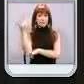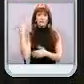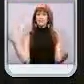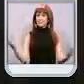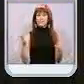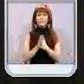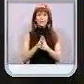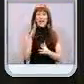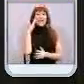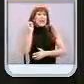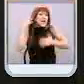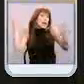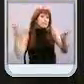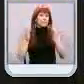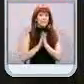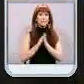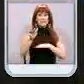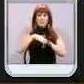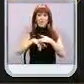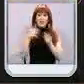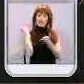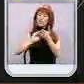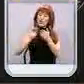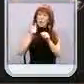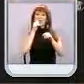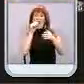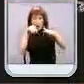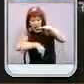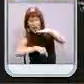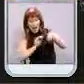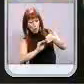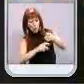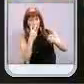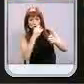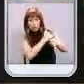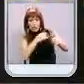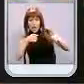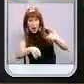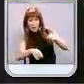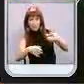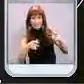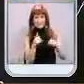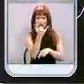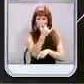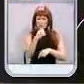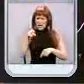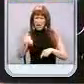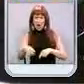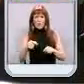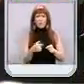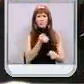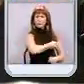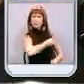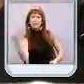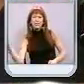Vamos tentar, obviamente, fazer e escrever debaixo da água 2009. 2009 com 140